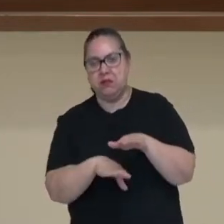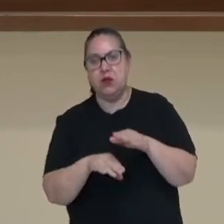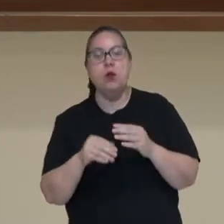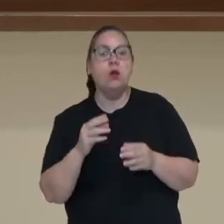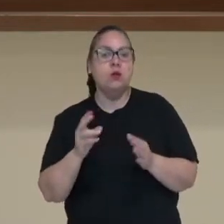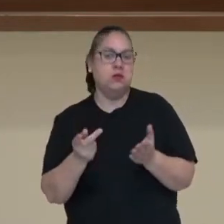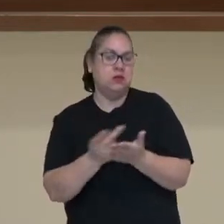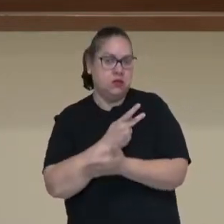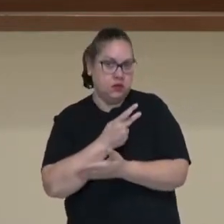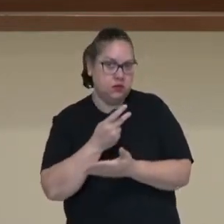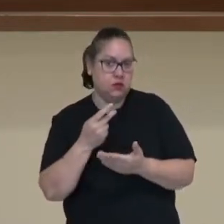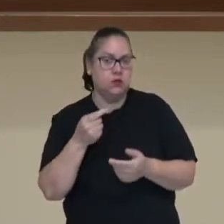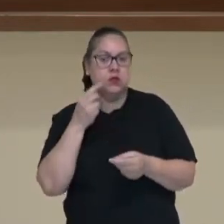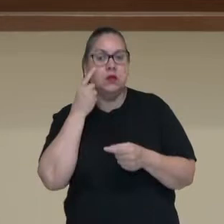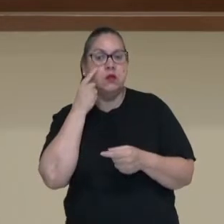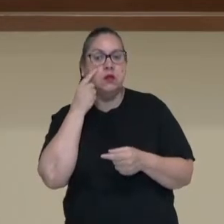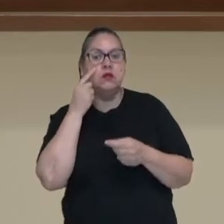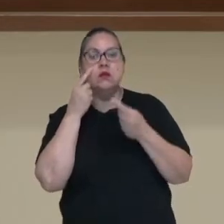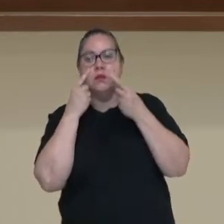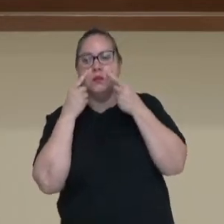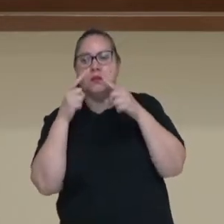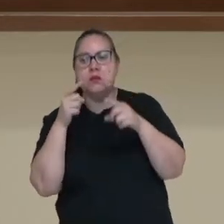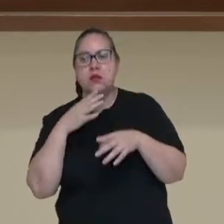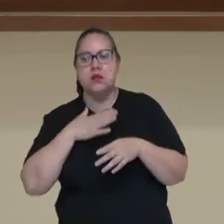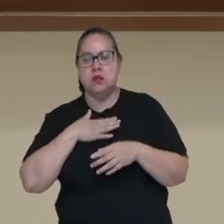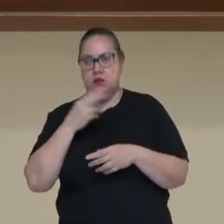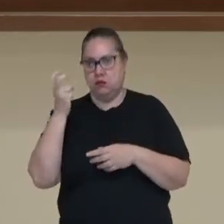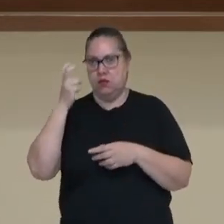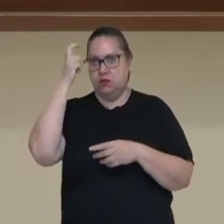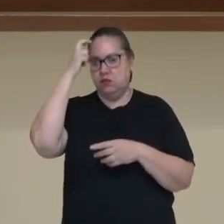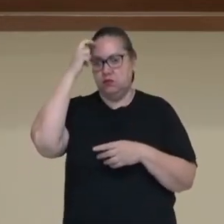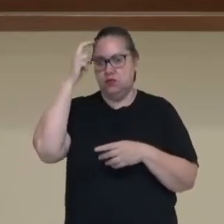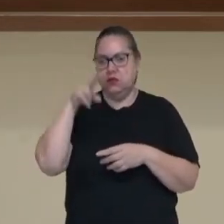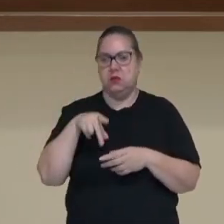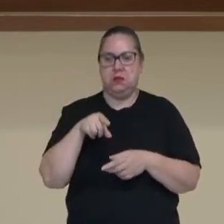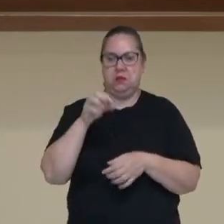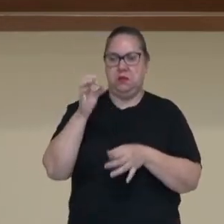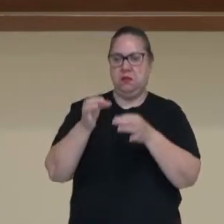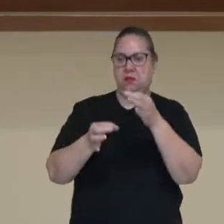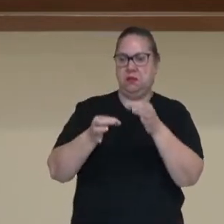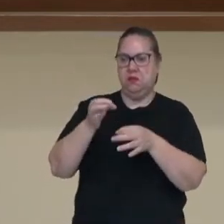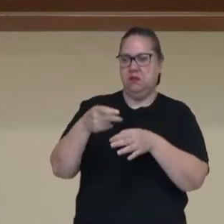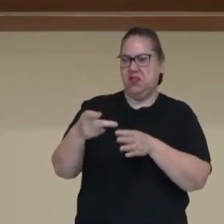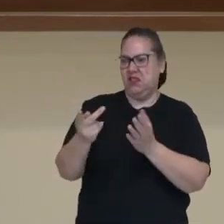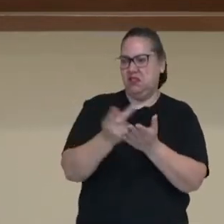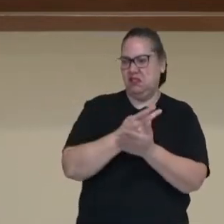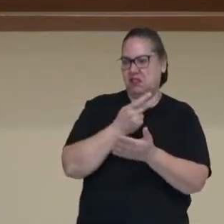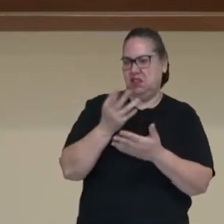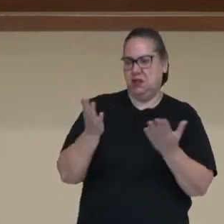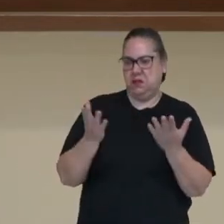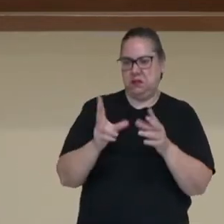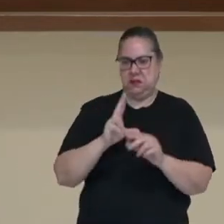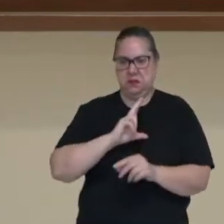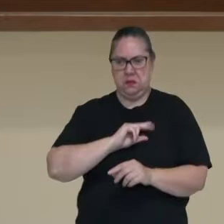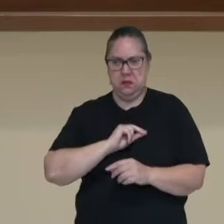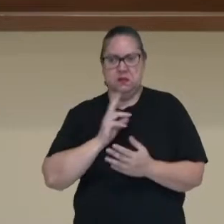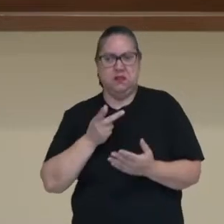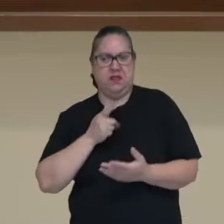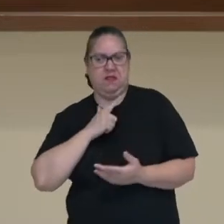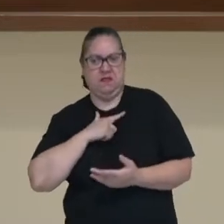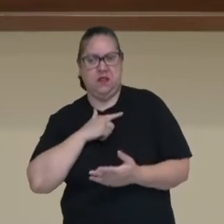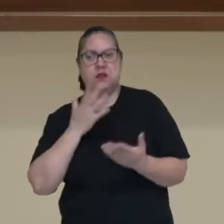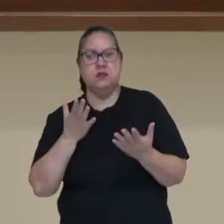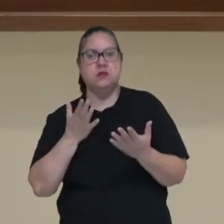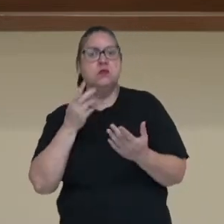mesmo errado, porque os seus olhos com a sua cultura, você passa a julgar com a sua forma de ver o mundo, a sua